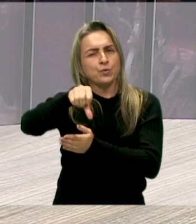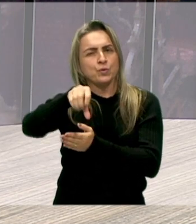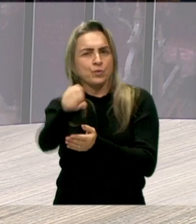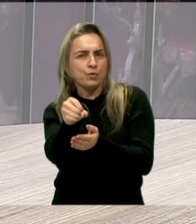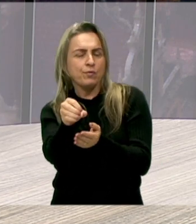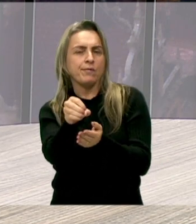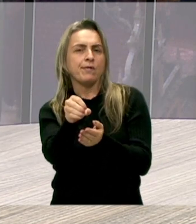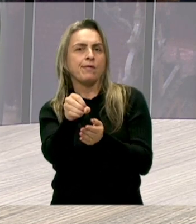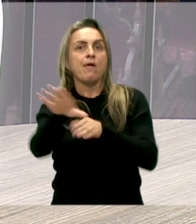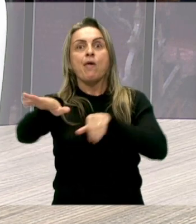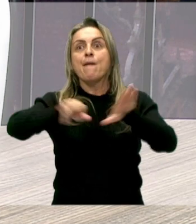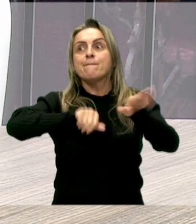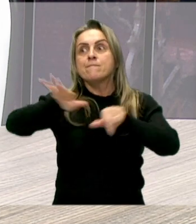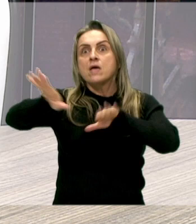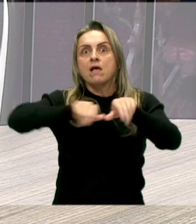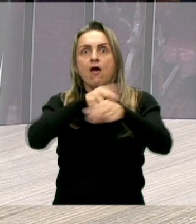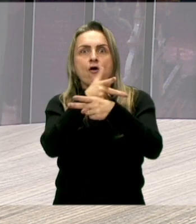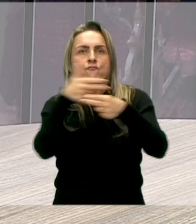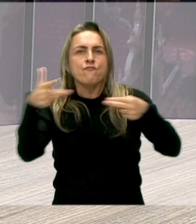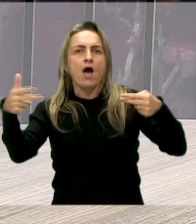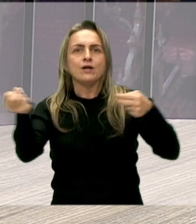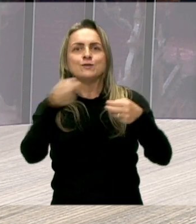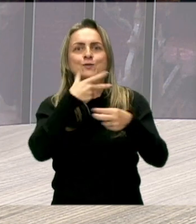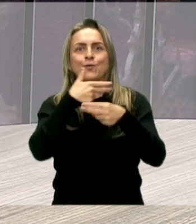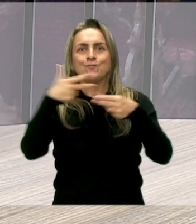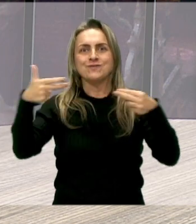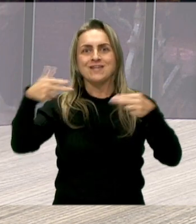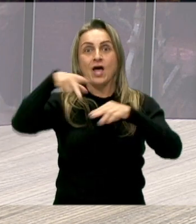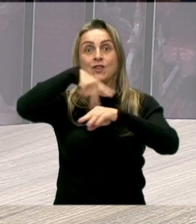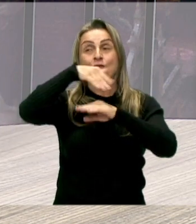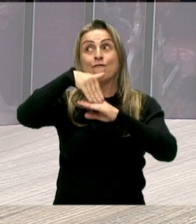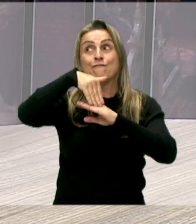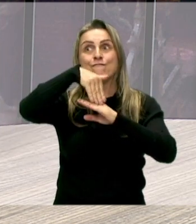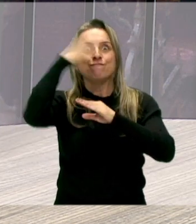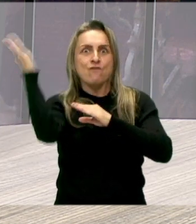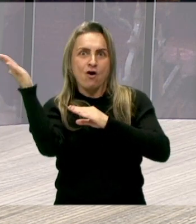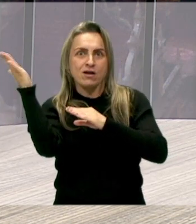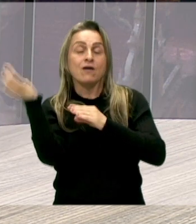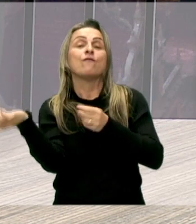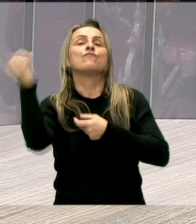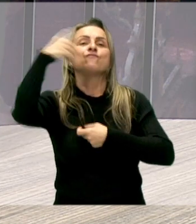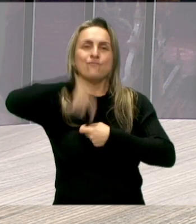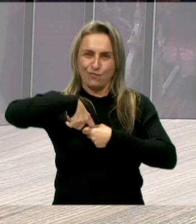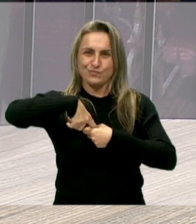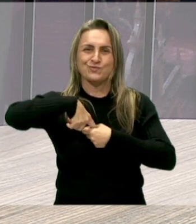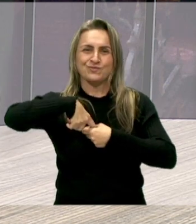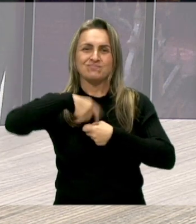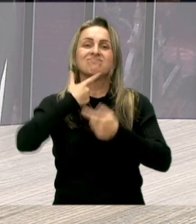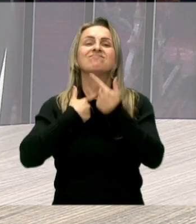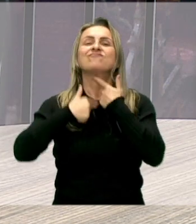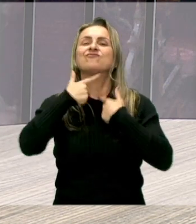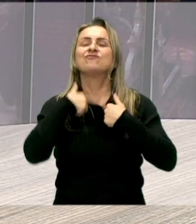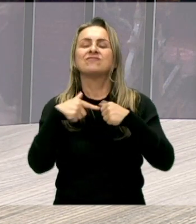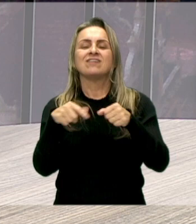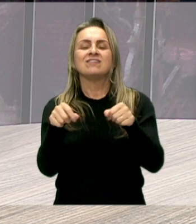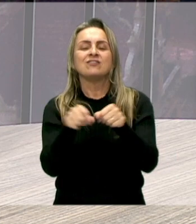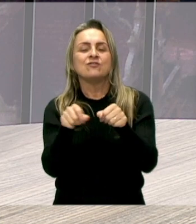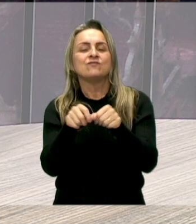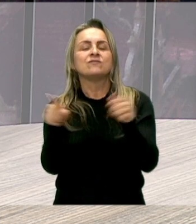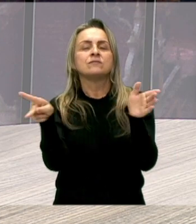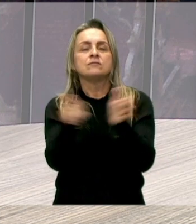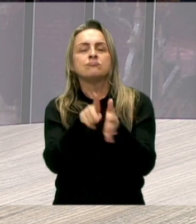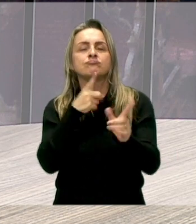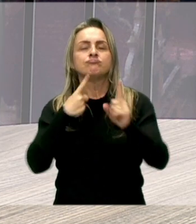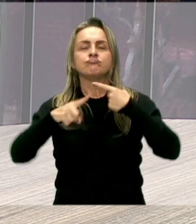um monte de novidade fora, voltou. E voltou querendo fazer a sua música, o que tinha visto lá fora,